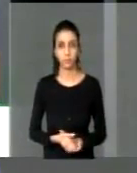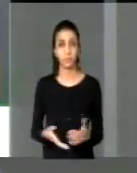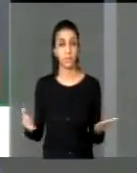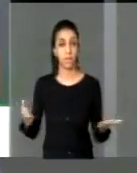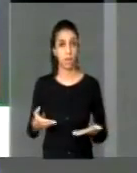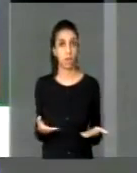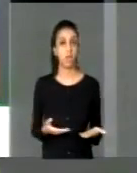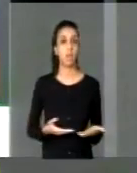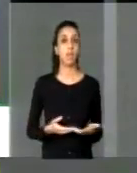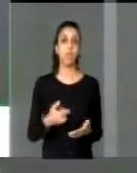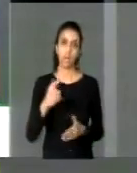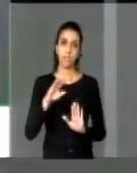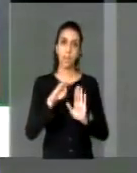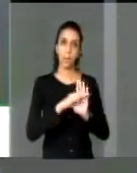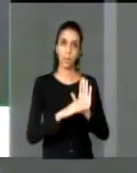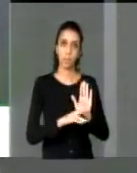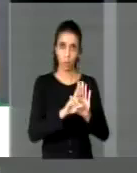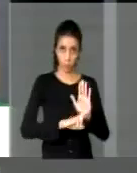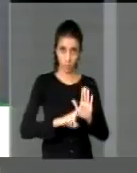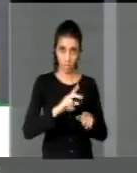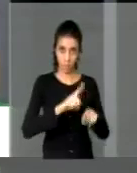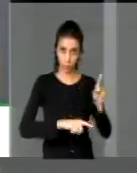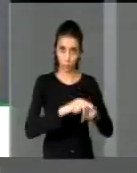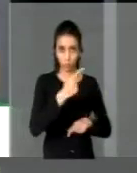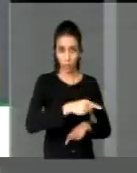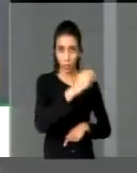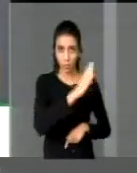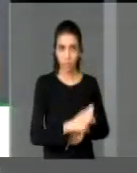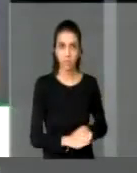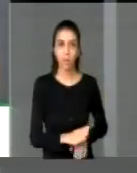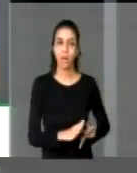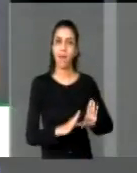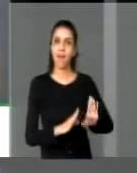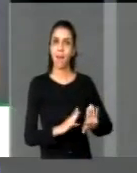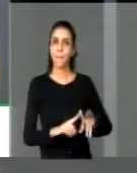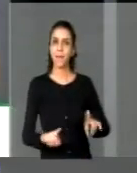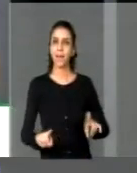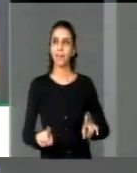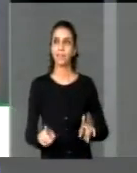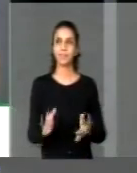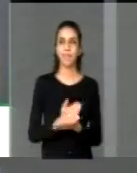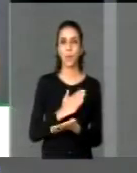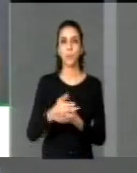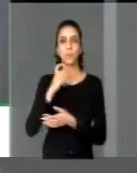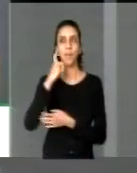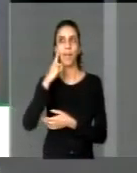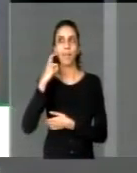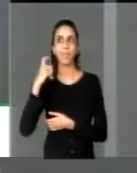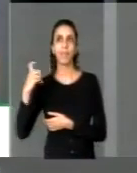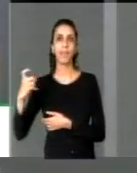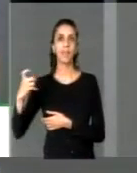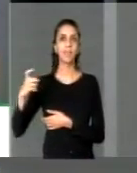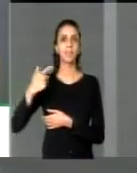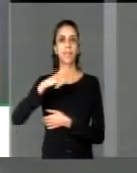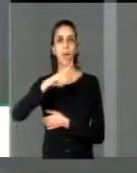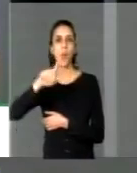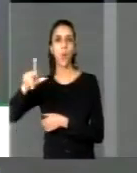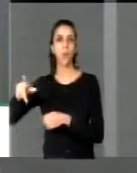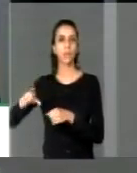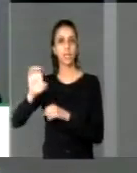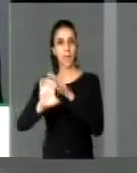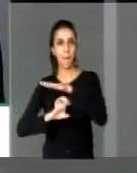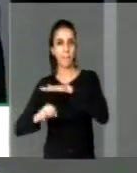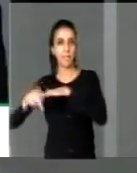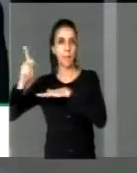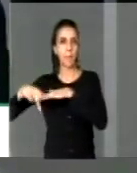de conteúdo local, interesses ligados a petroleiras estrangeiras que já estão ou que pretendem vir